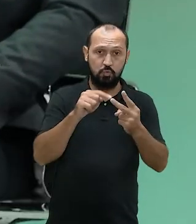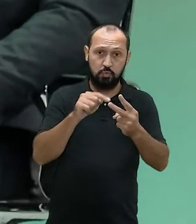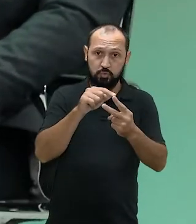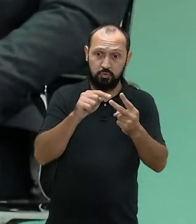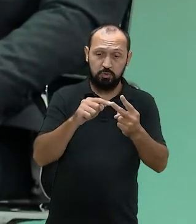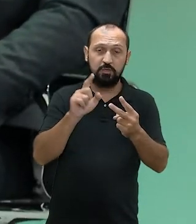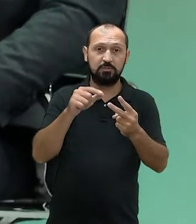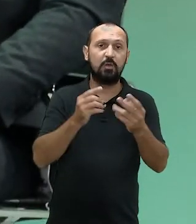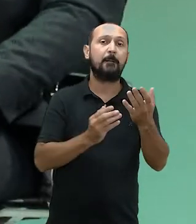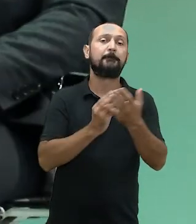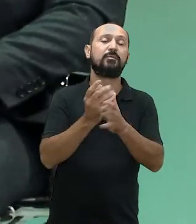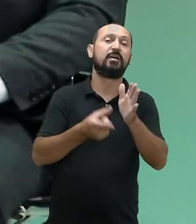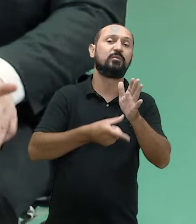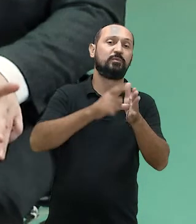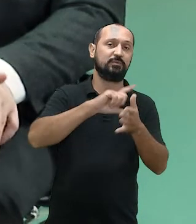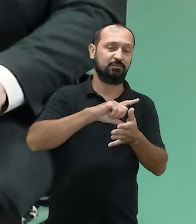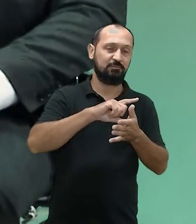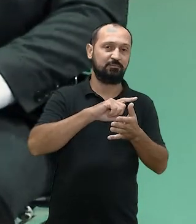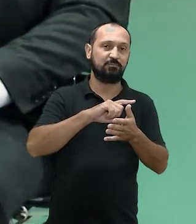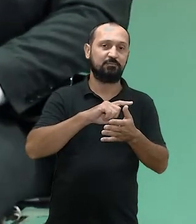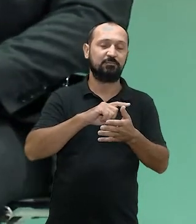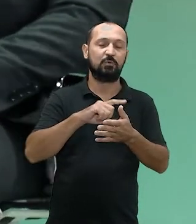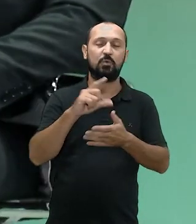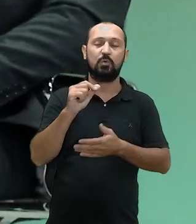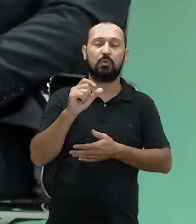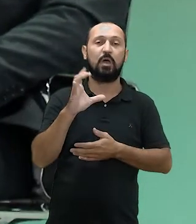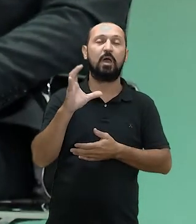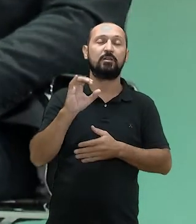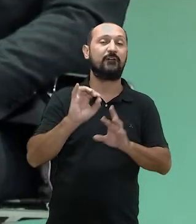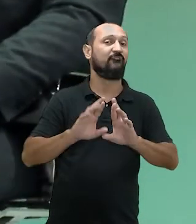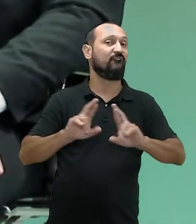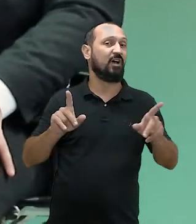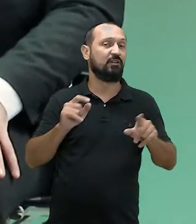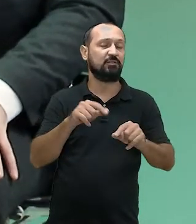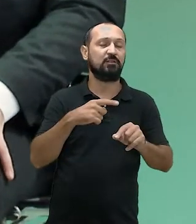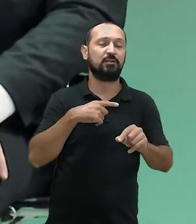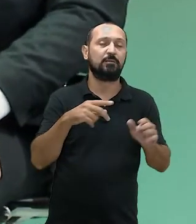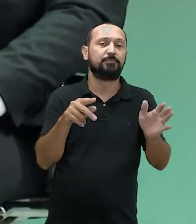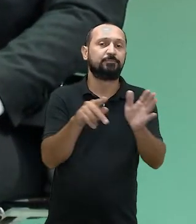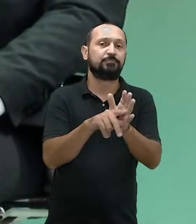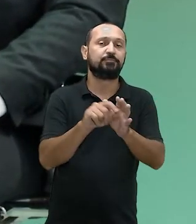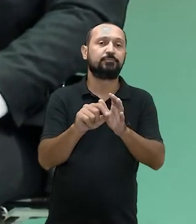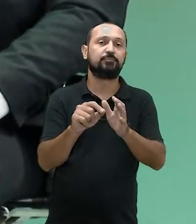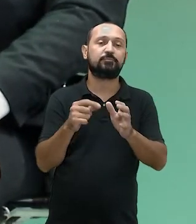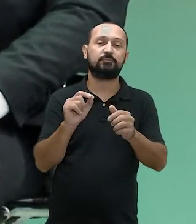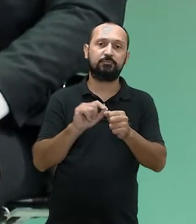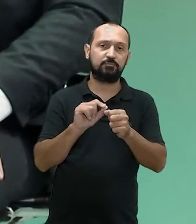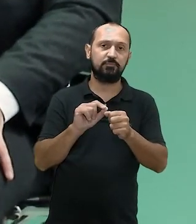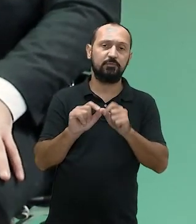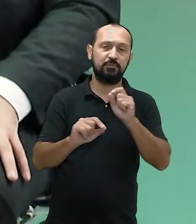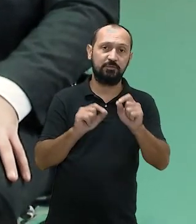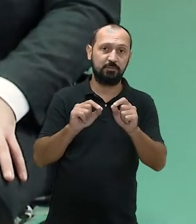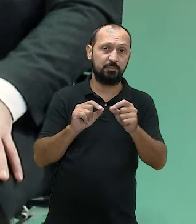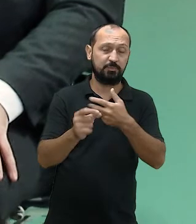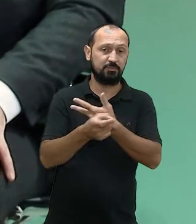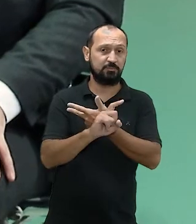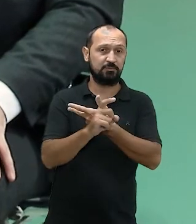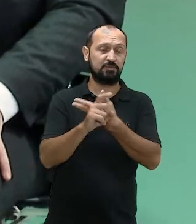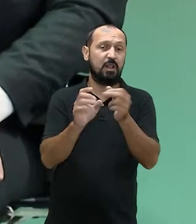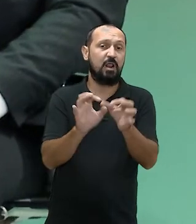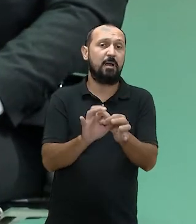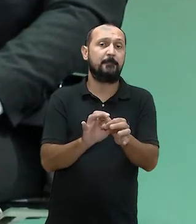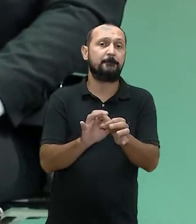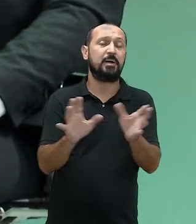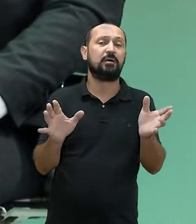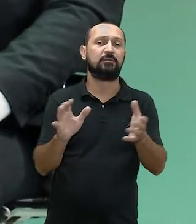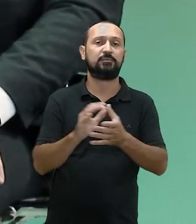Ambas, nesse caso, são aprovadas previamente. Já o crédito extraordinário, ele é executado pelo Poder Executivo, ele é aberto